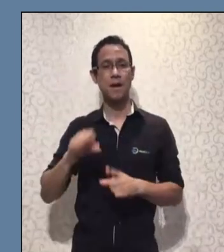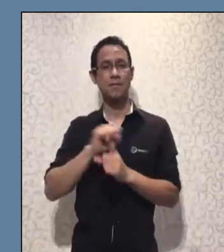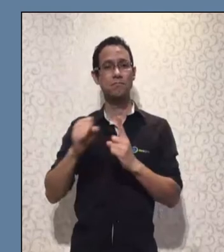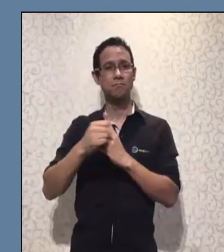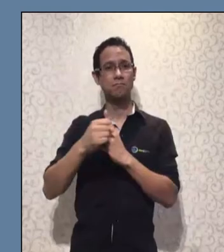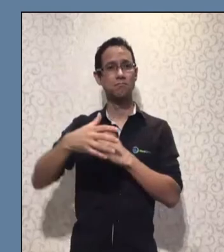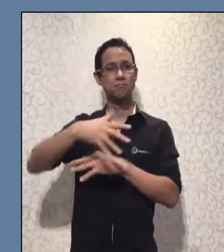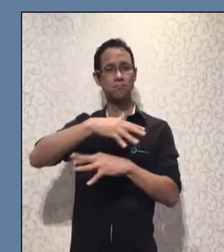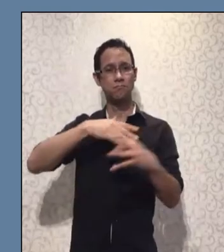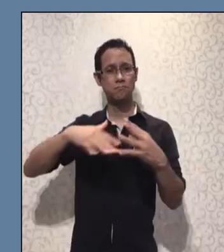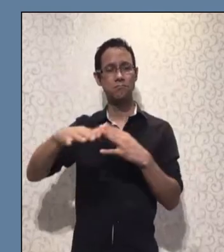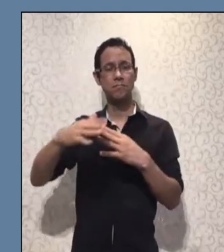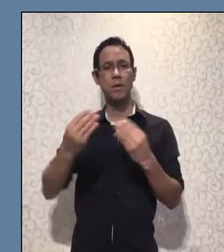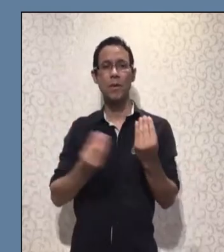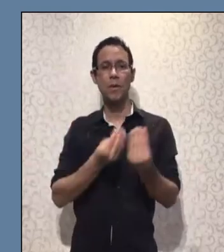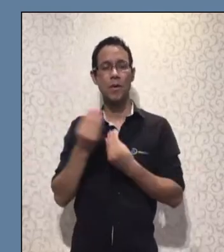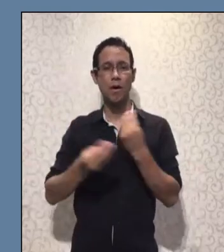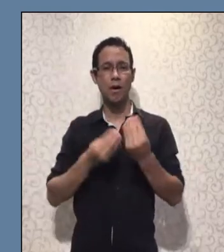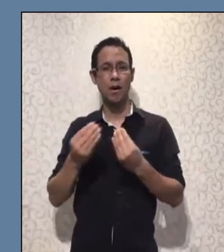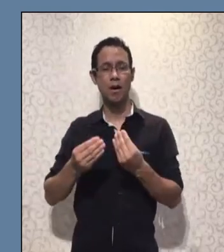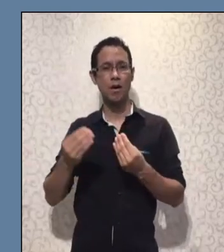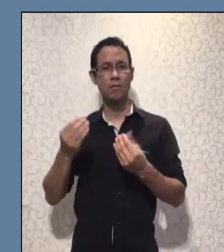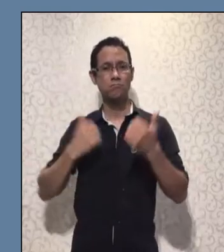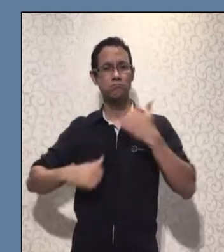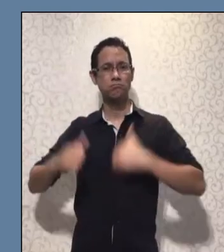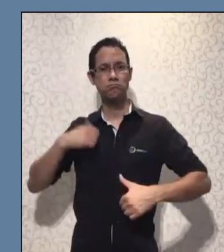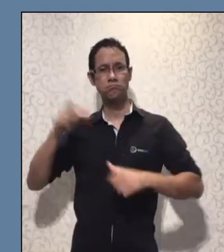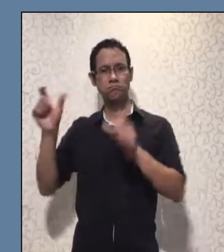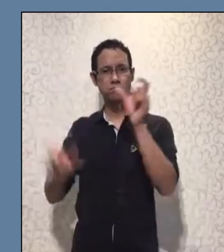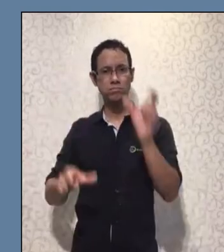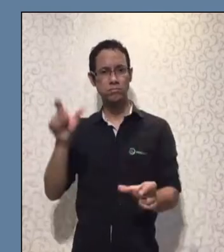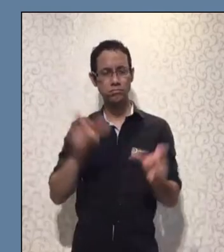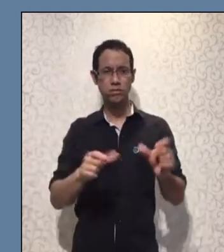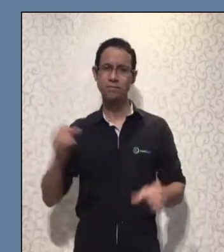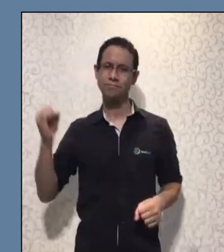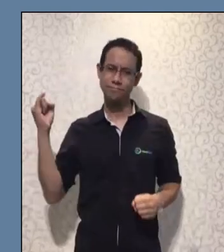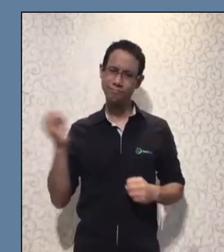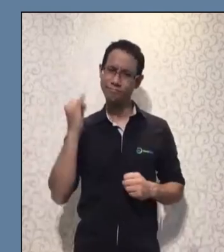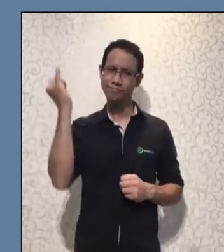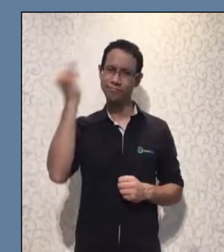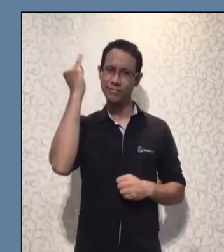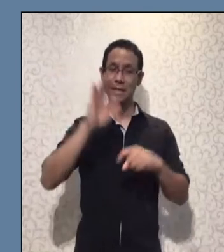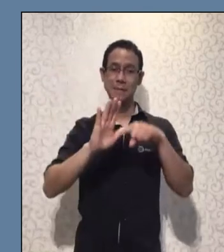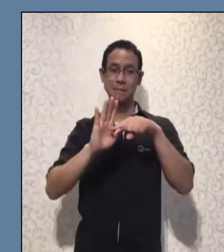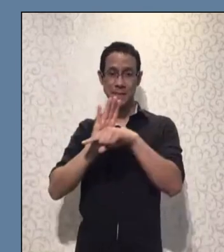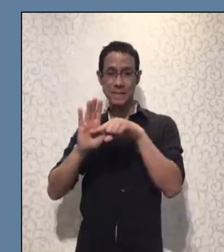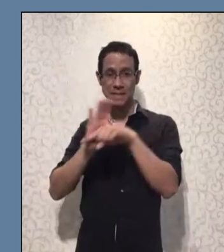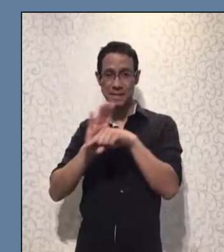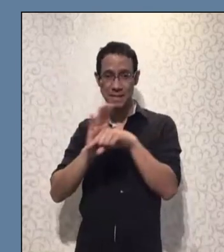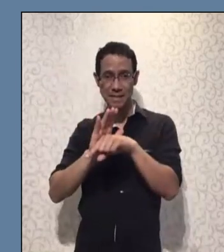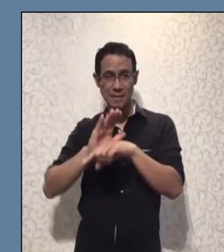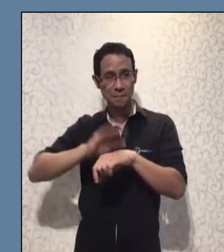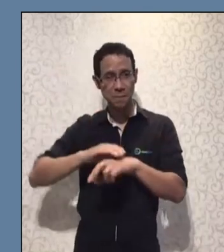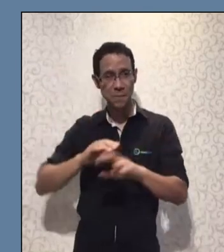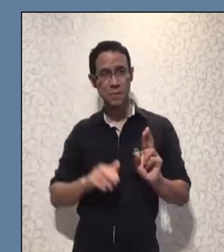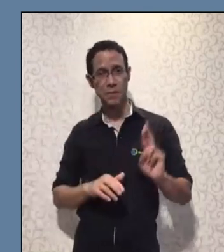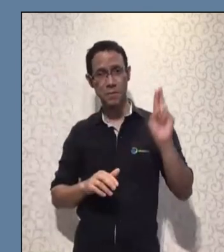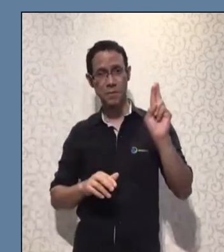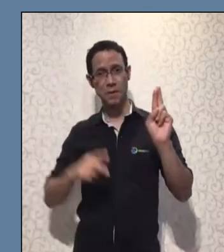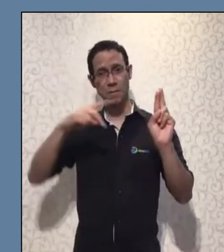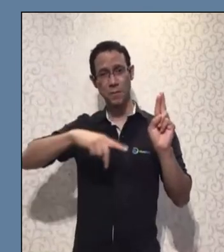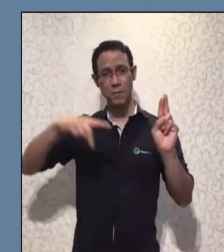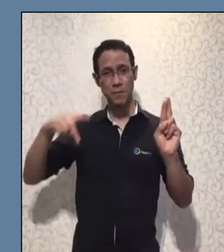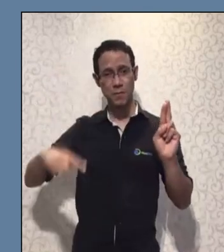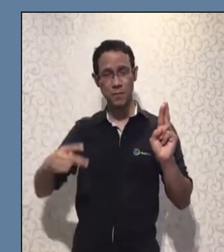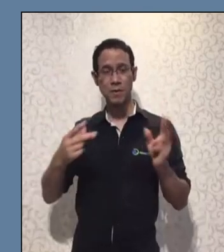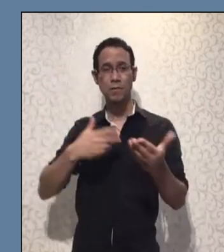hoje figuras tão fundamentais que são os educadores, os pesquisadores e a relação com os públicos, numa perspectiva